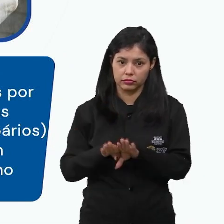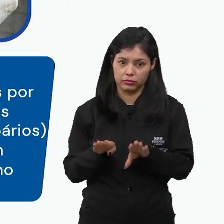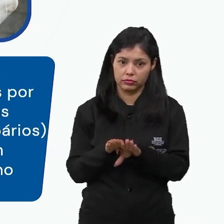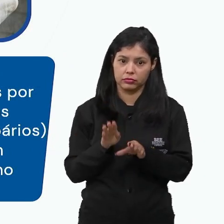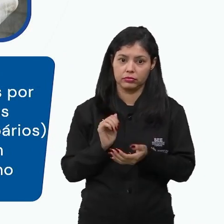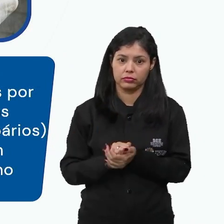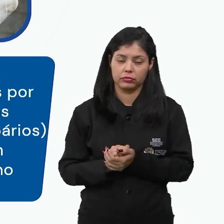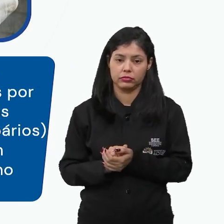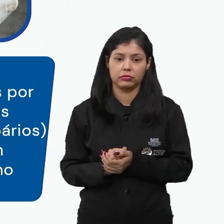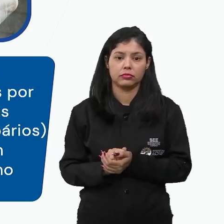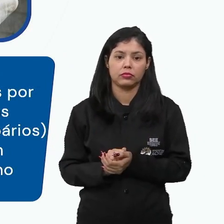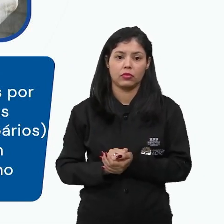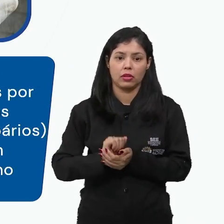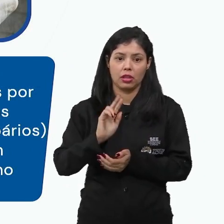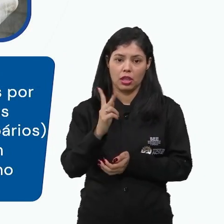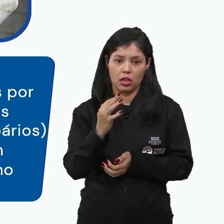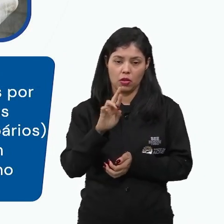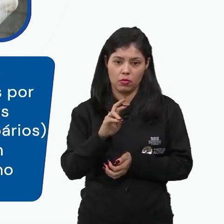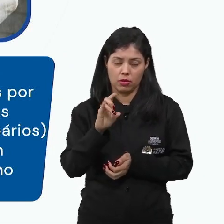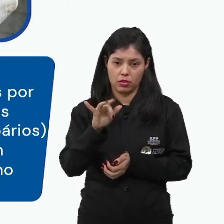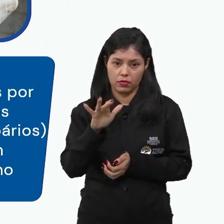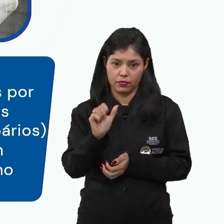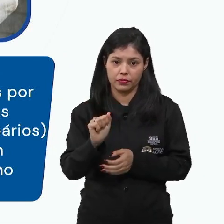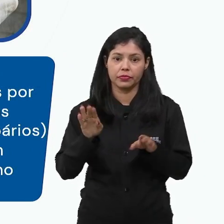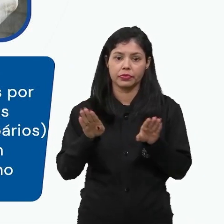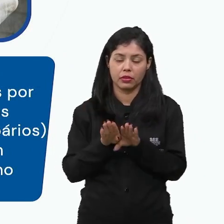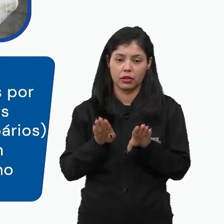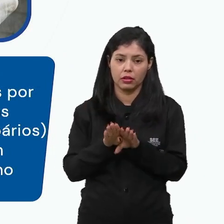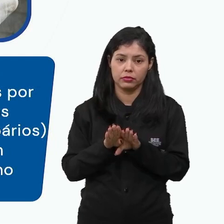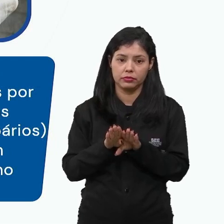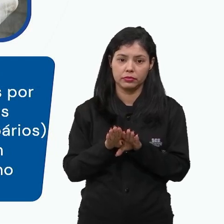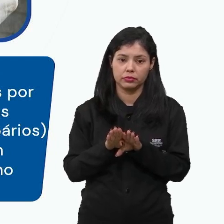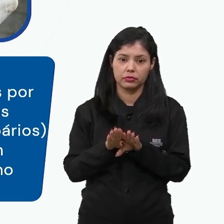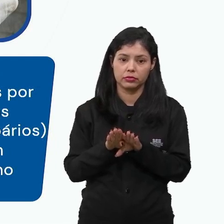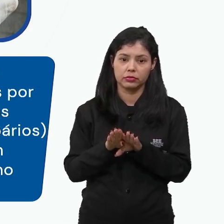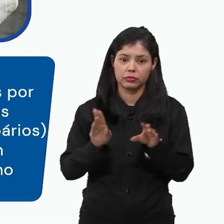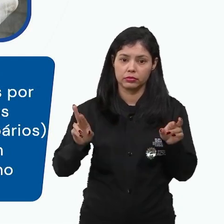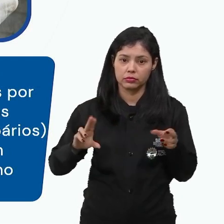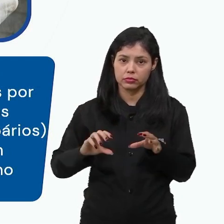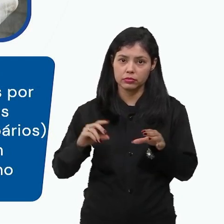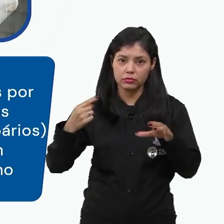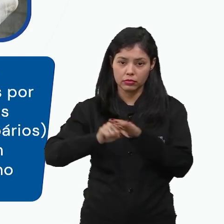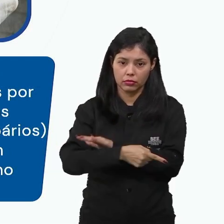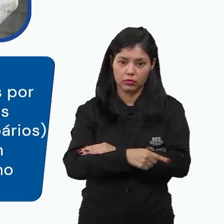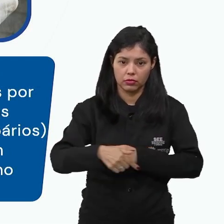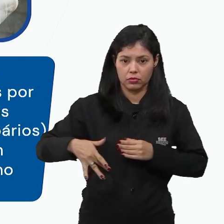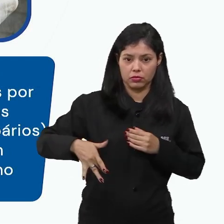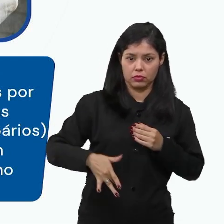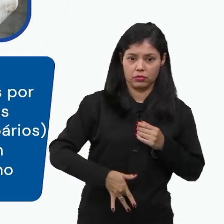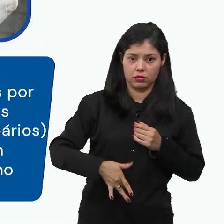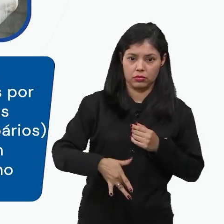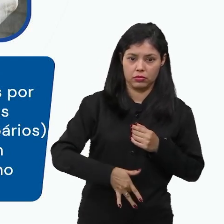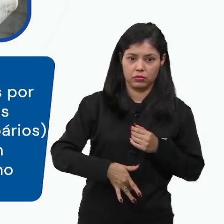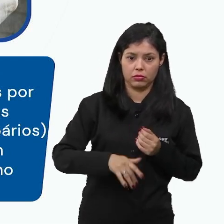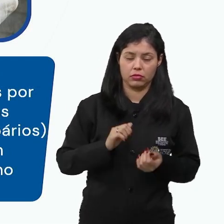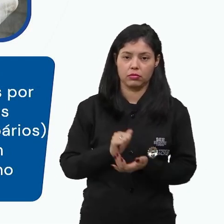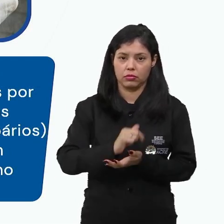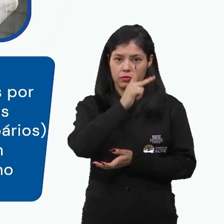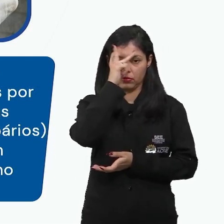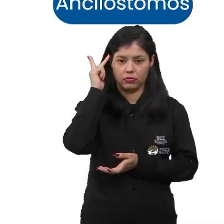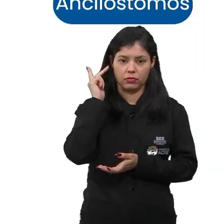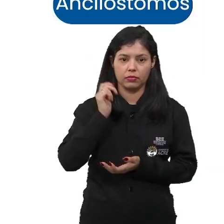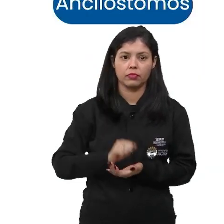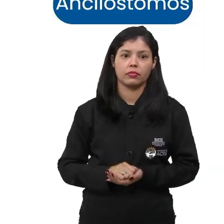né? Que são chamadas de eumíntos ou protozoários, e eles vão se instalar principalmente ali no intestino da